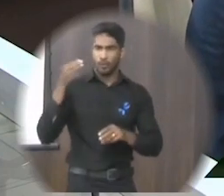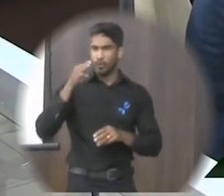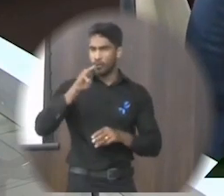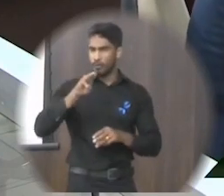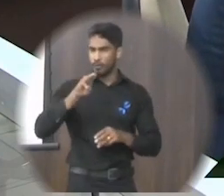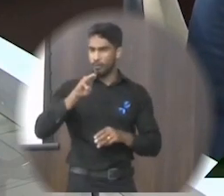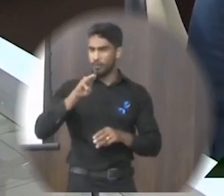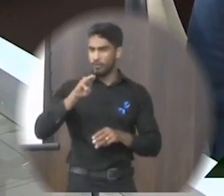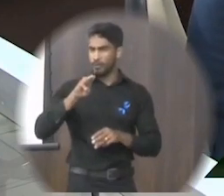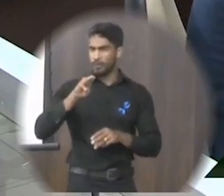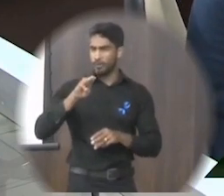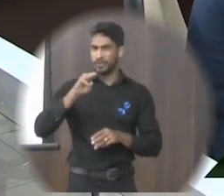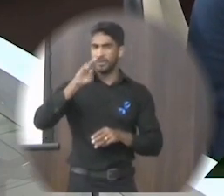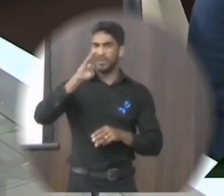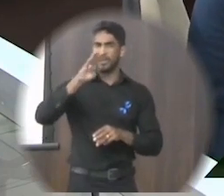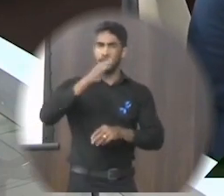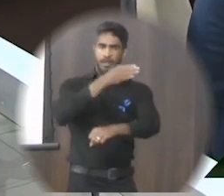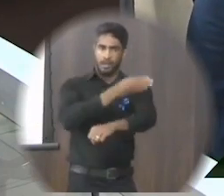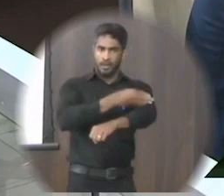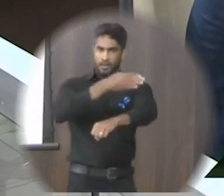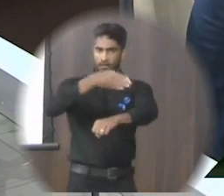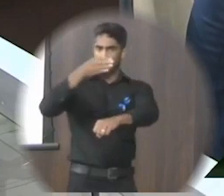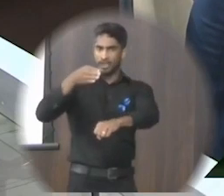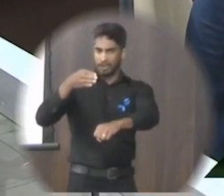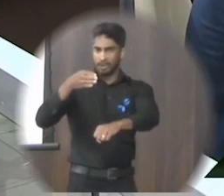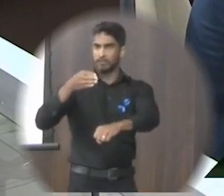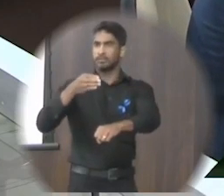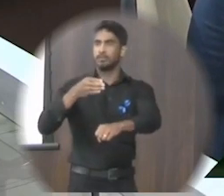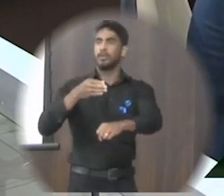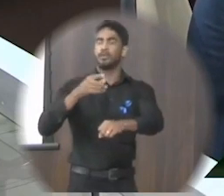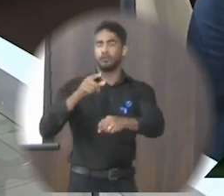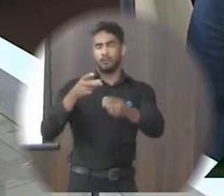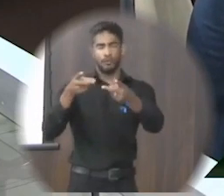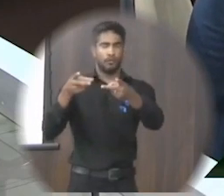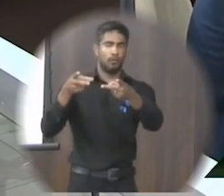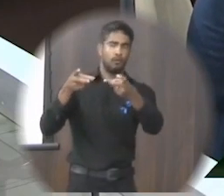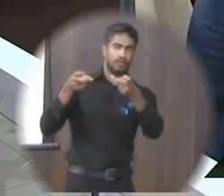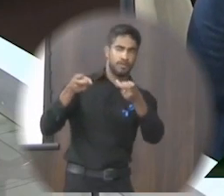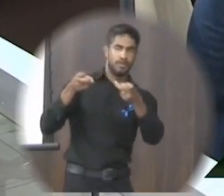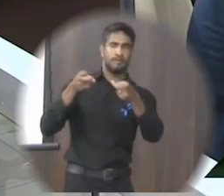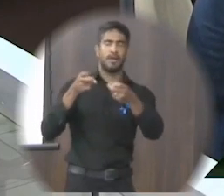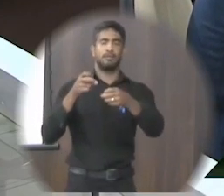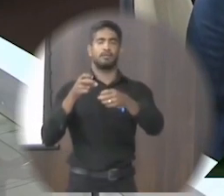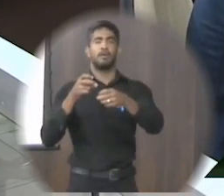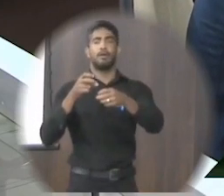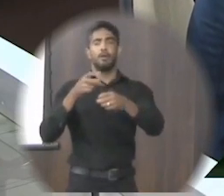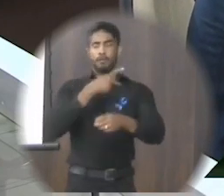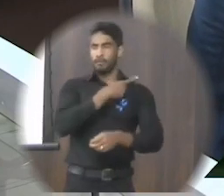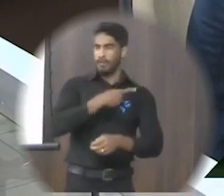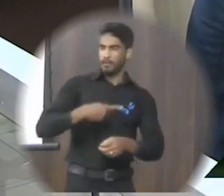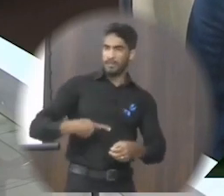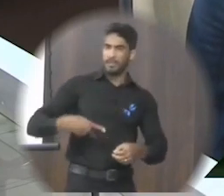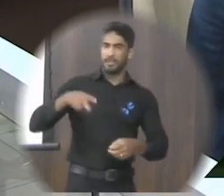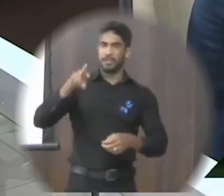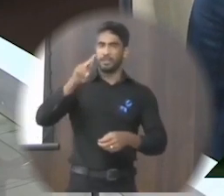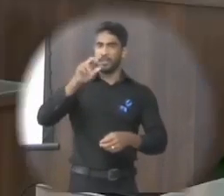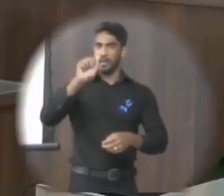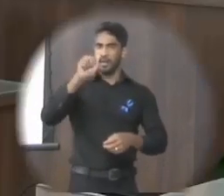de Brumadinho, como foi, né, bem observado e pontuado pelo presidente Ramon Alexandre na próxima